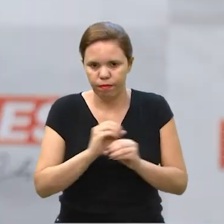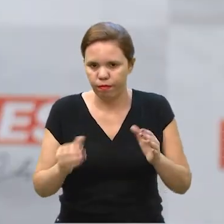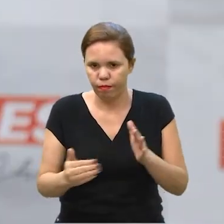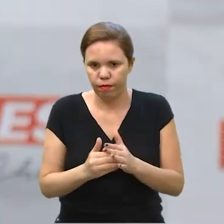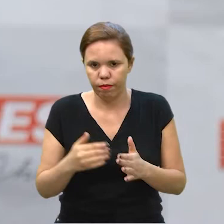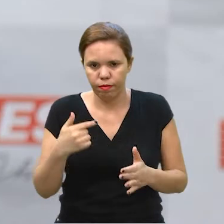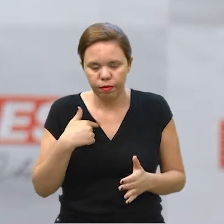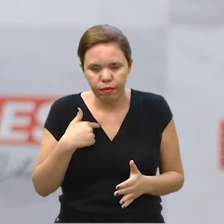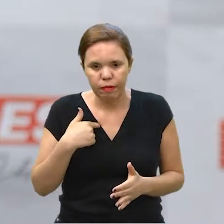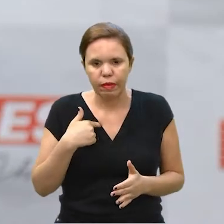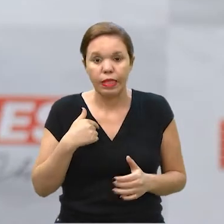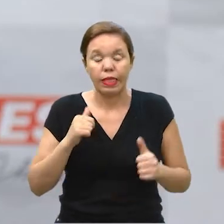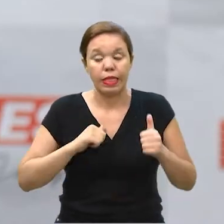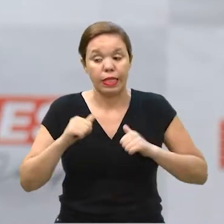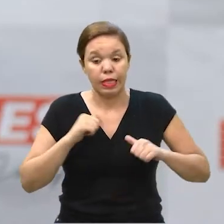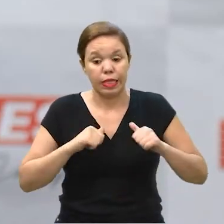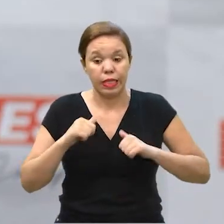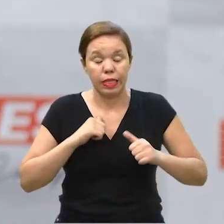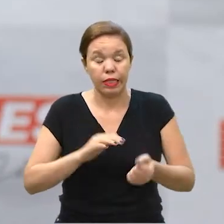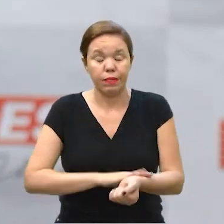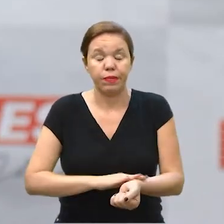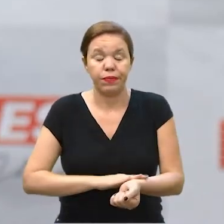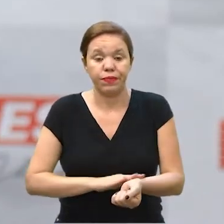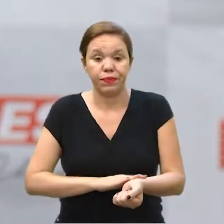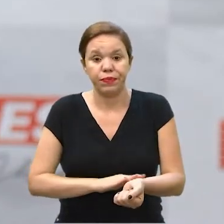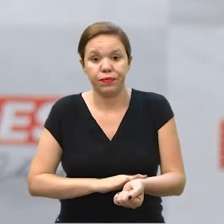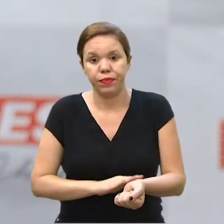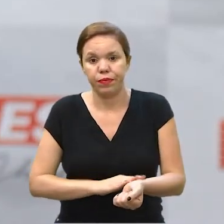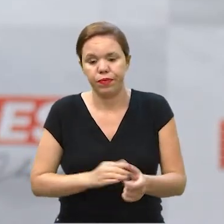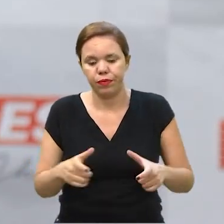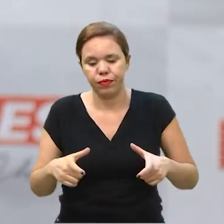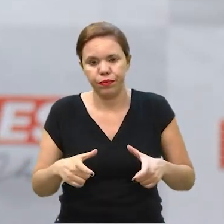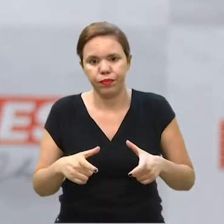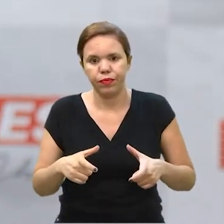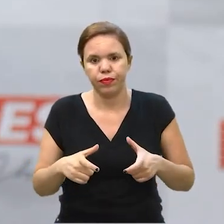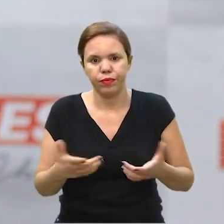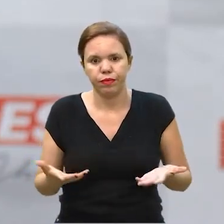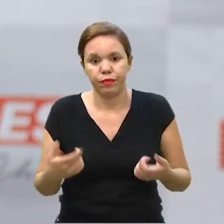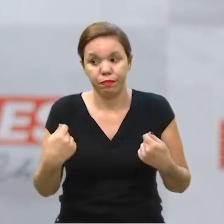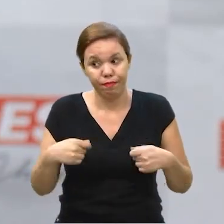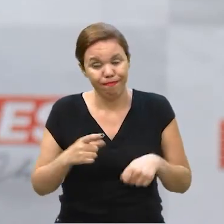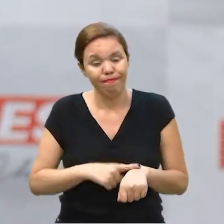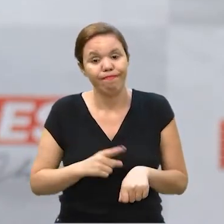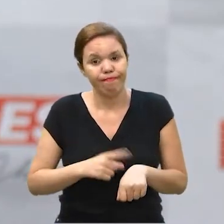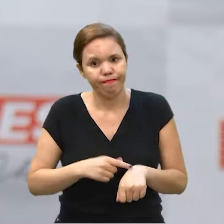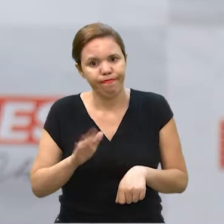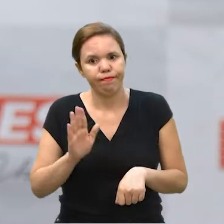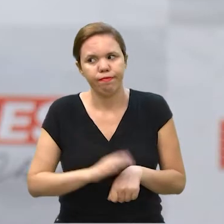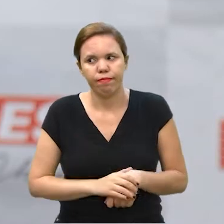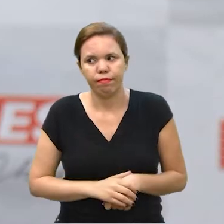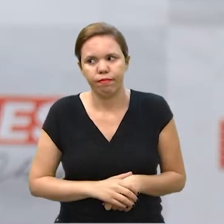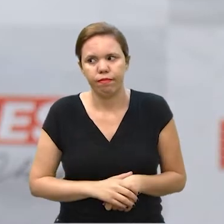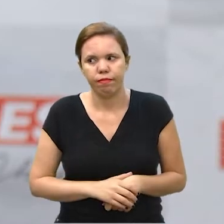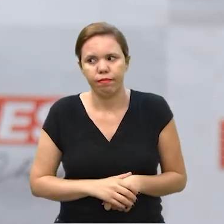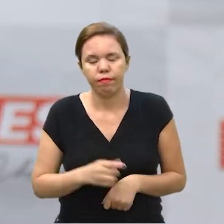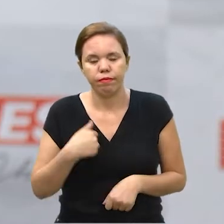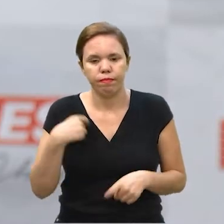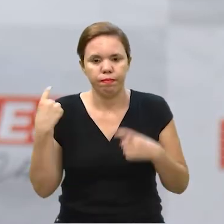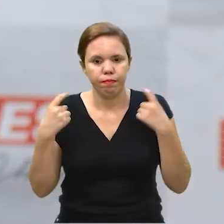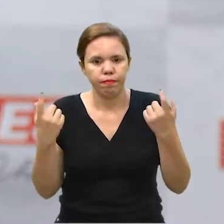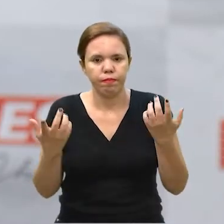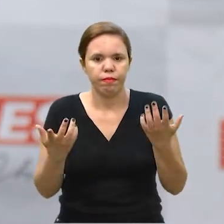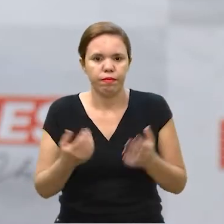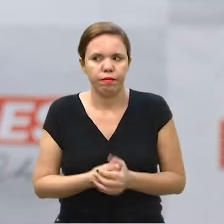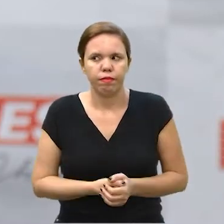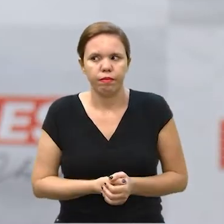Eu tô bastante apreensiva, bem nervosa, o meu prato precisa de tempo, então essa é a minha preocupação,